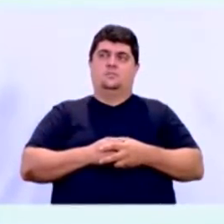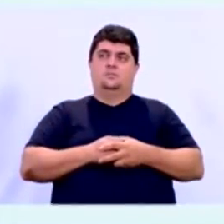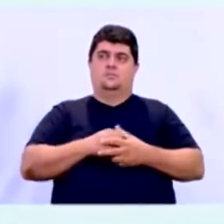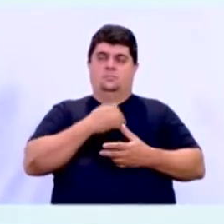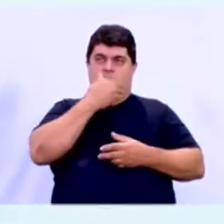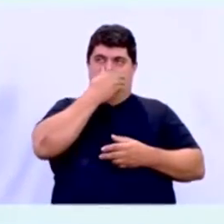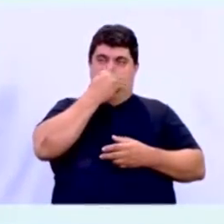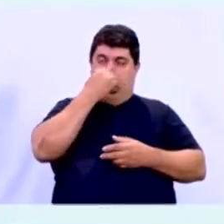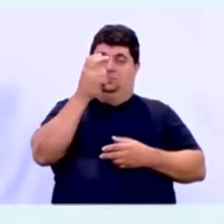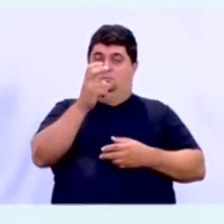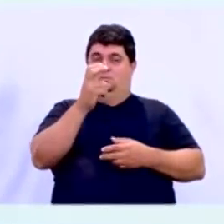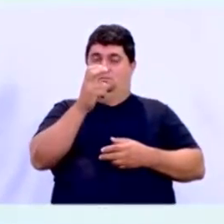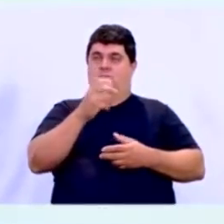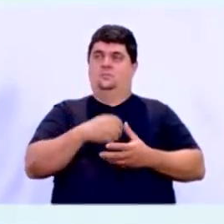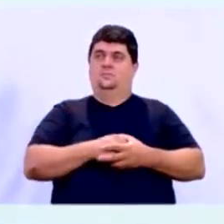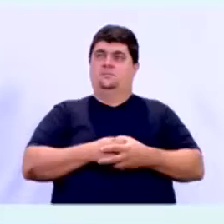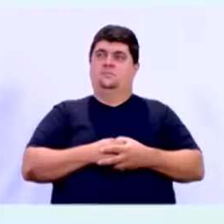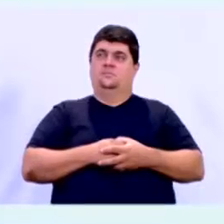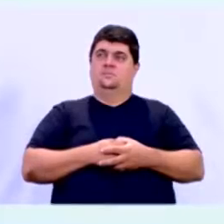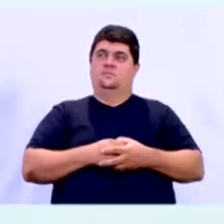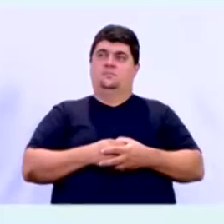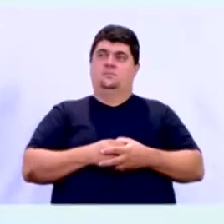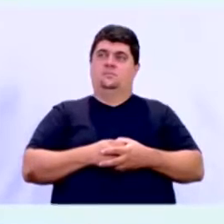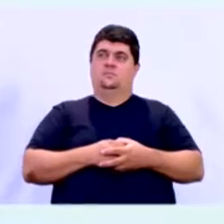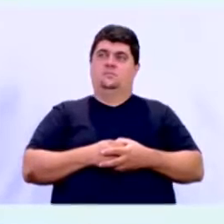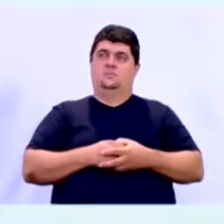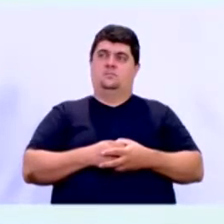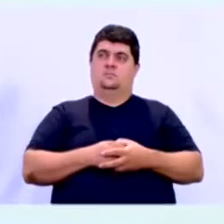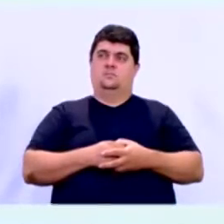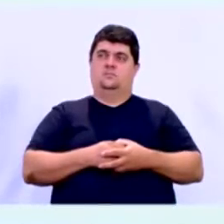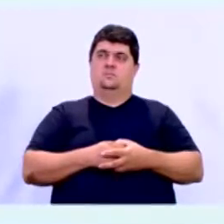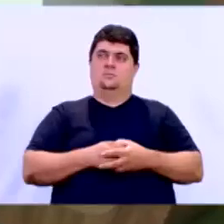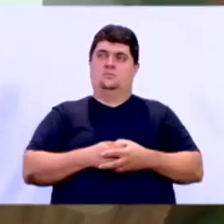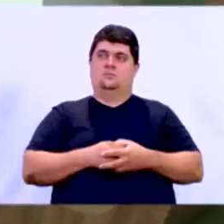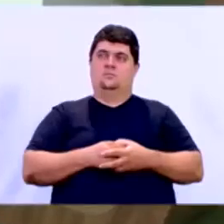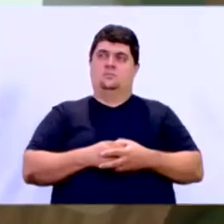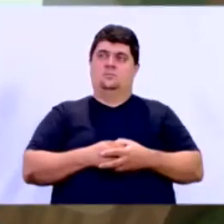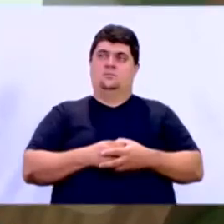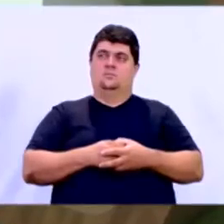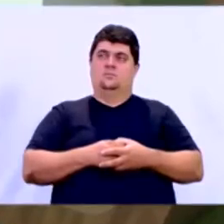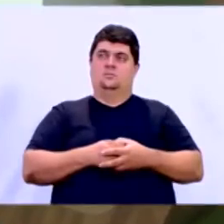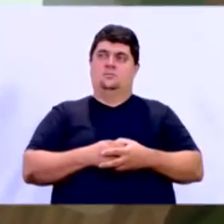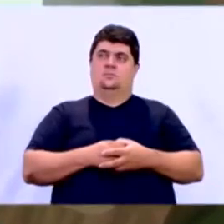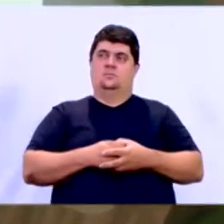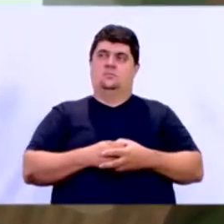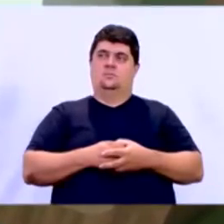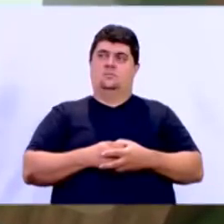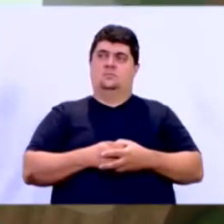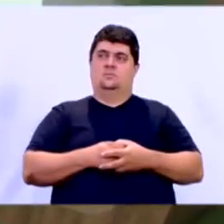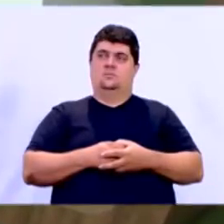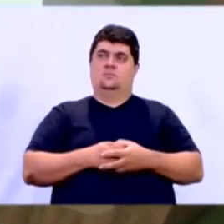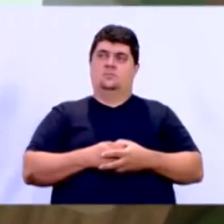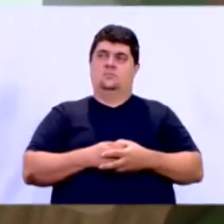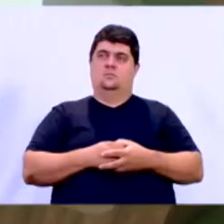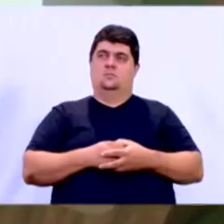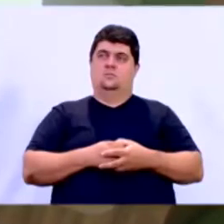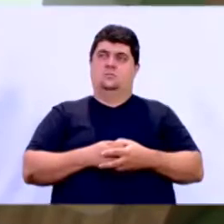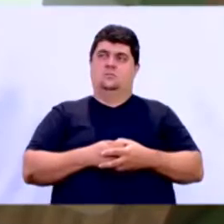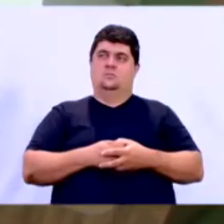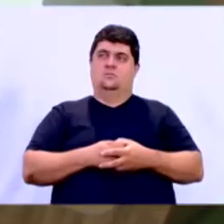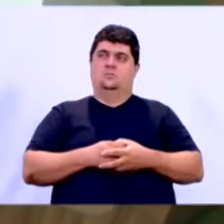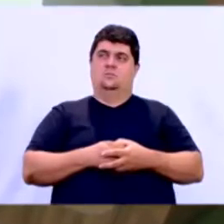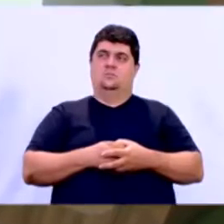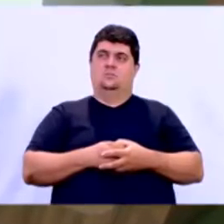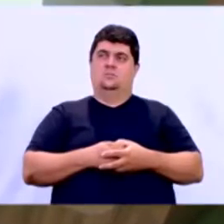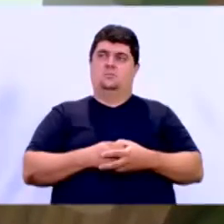questão 5, professor, ou temos mais alguma? Não, agora não temos mais nenhum questionamento quanto a 4, mais